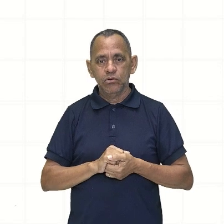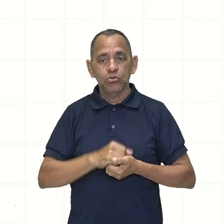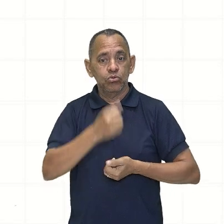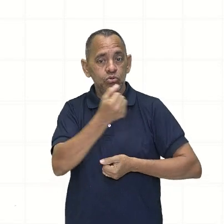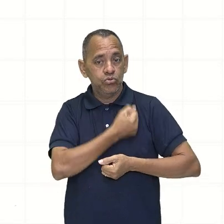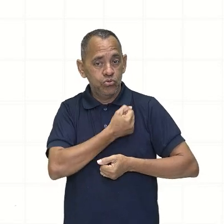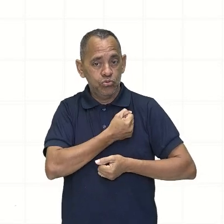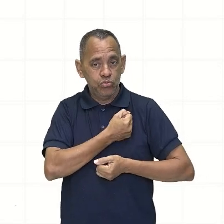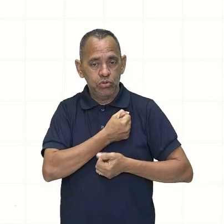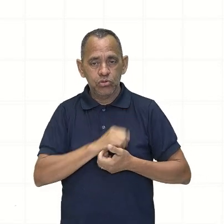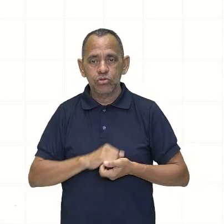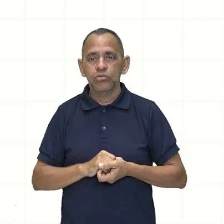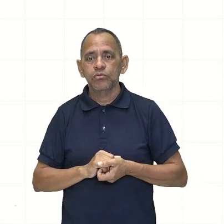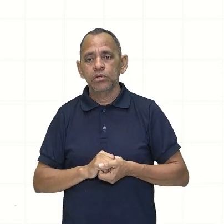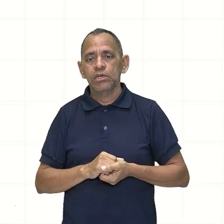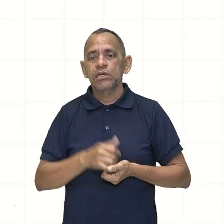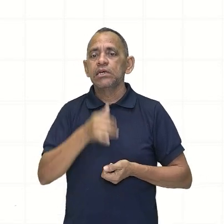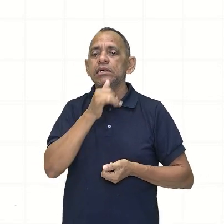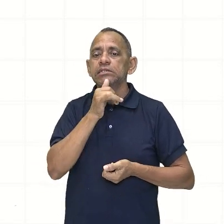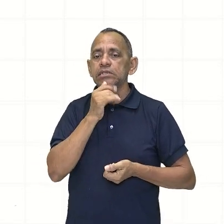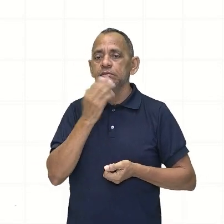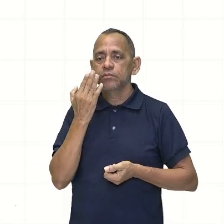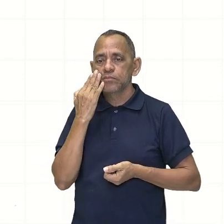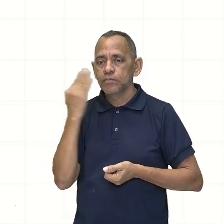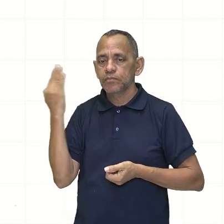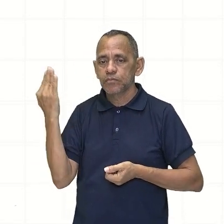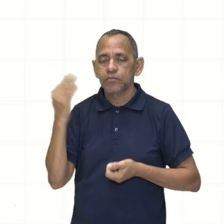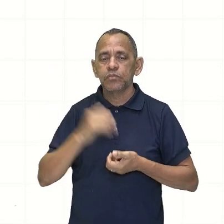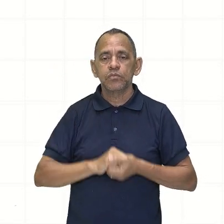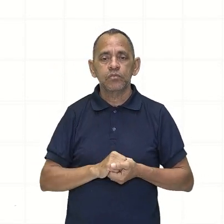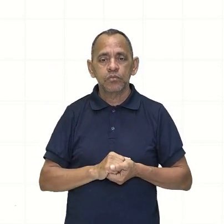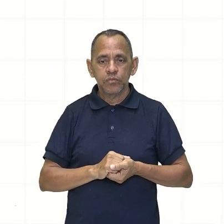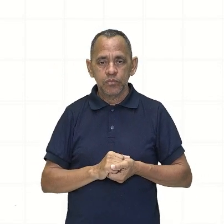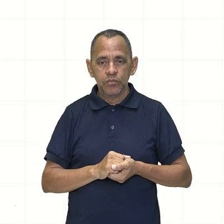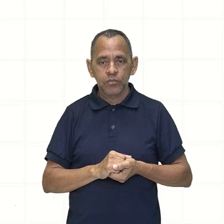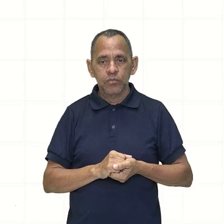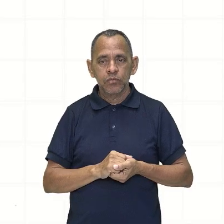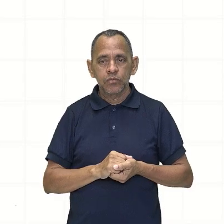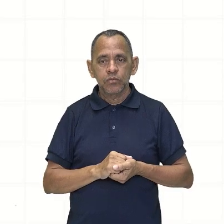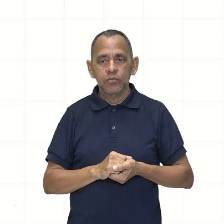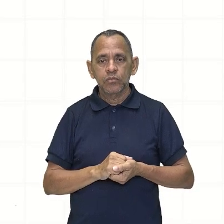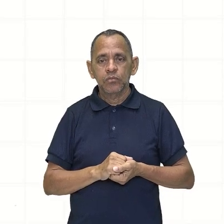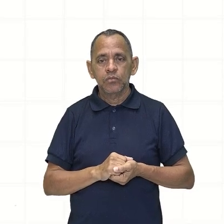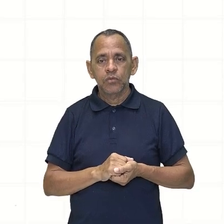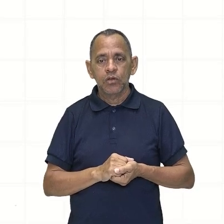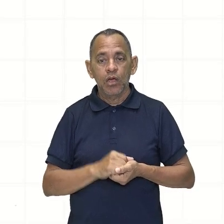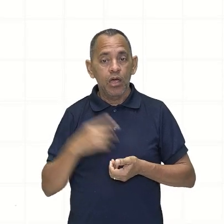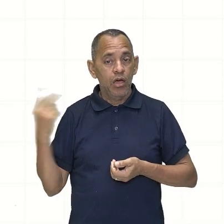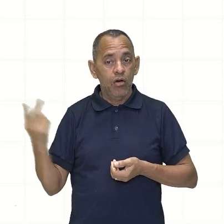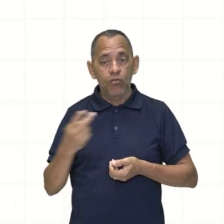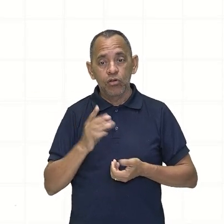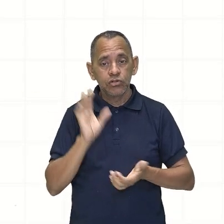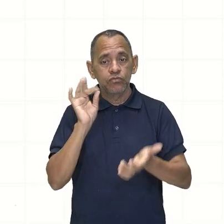números, tá? Somente com os meus números, que é exatamente o meu valor